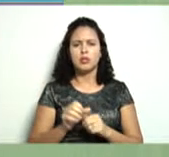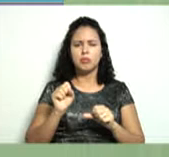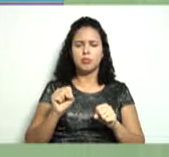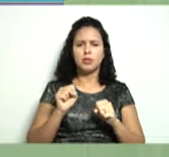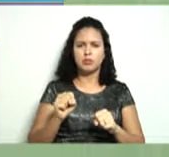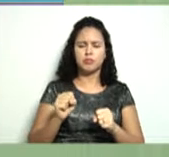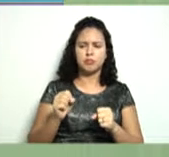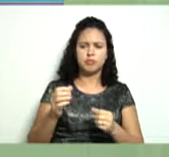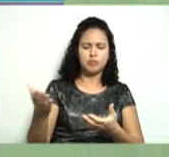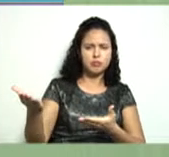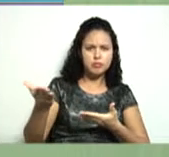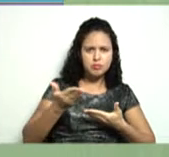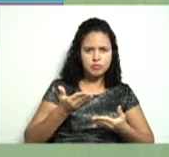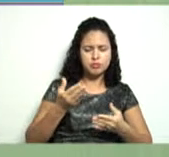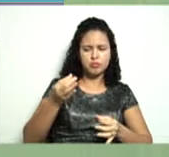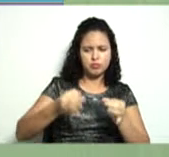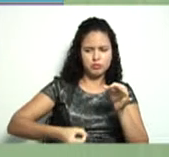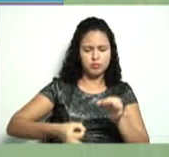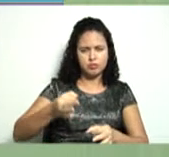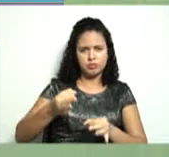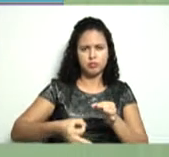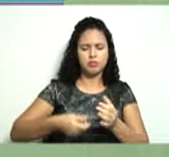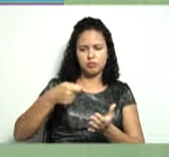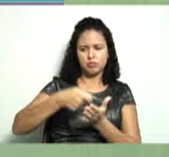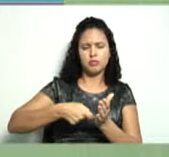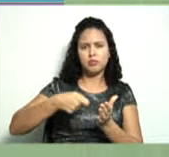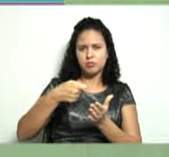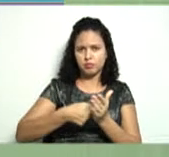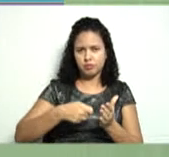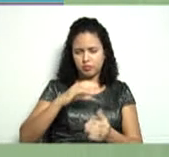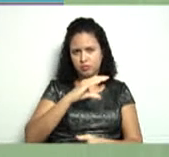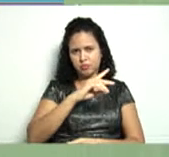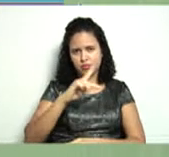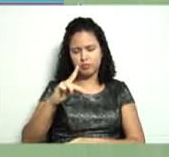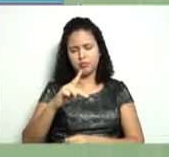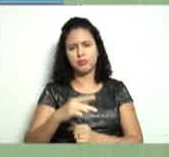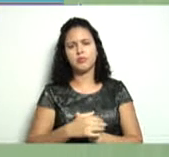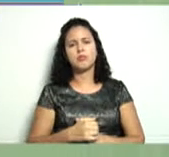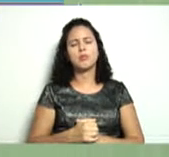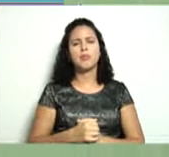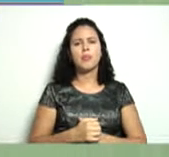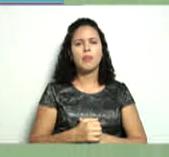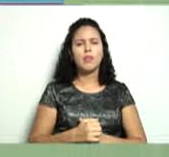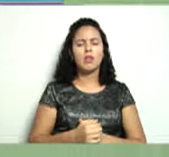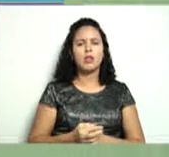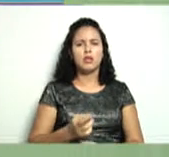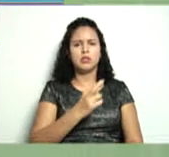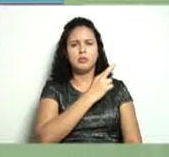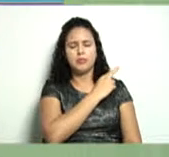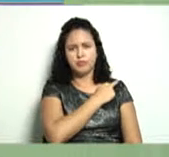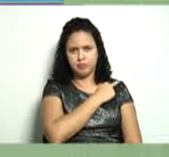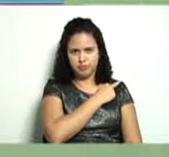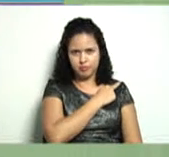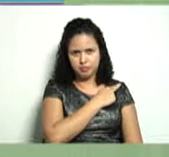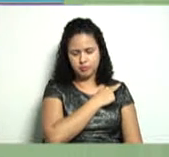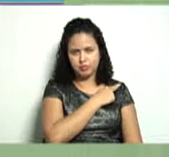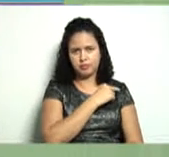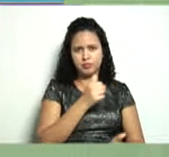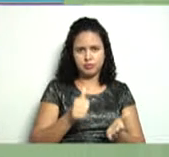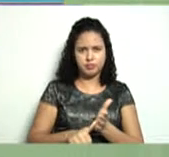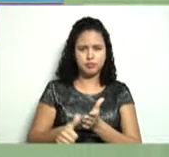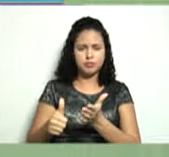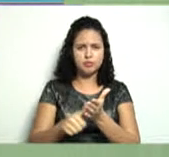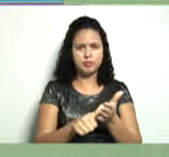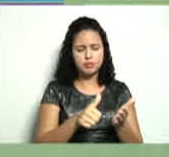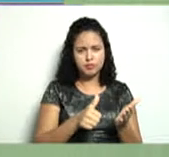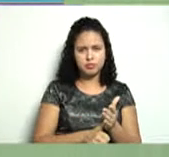invocada depois de judicialmente exigida da cooperativa. Então, a responsabilidade do